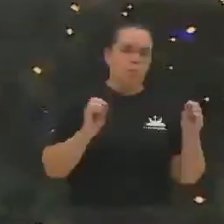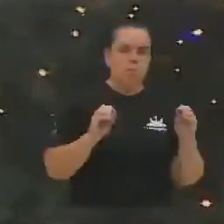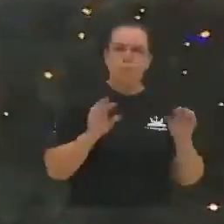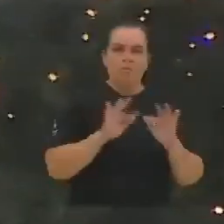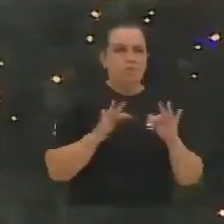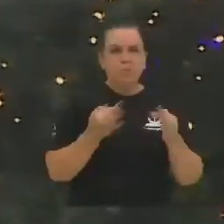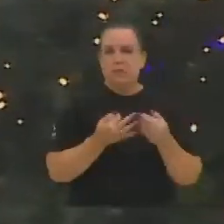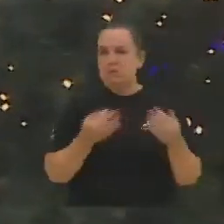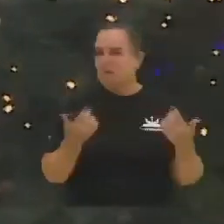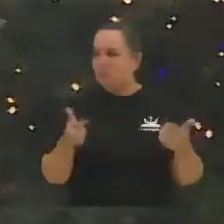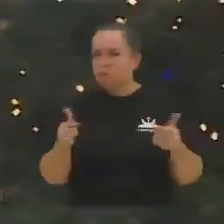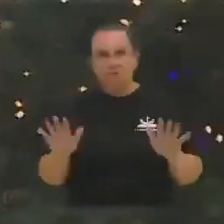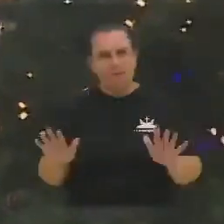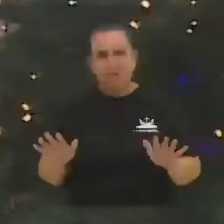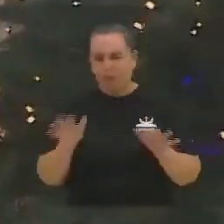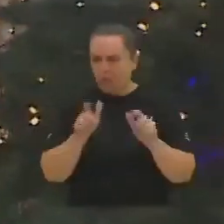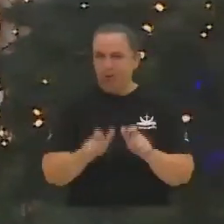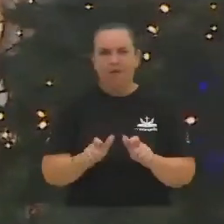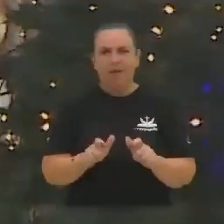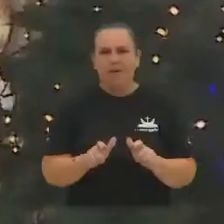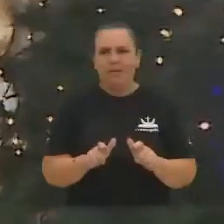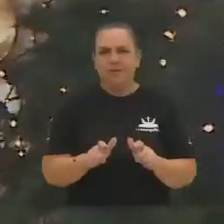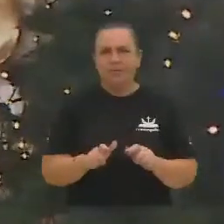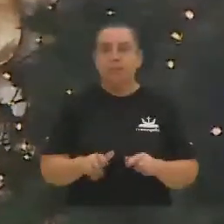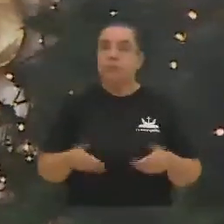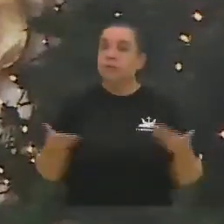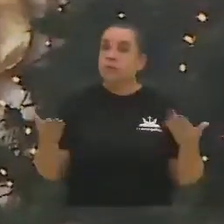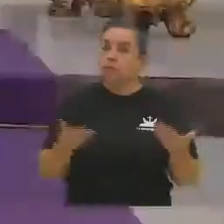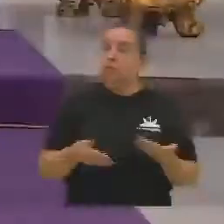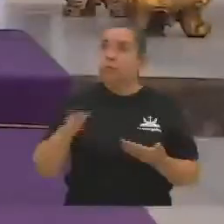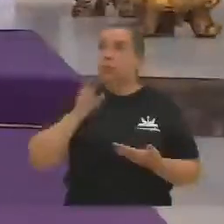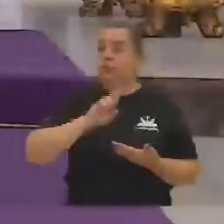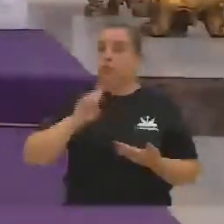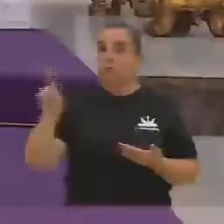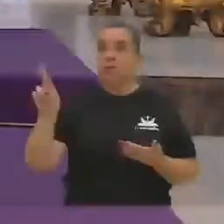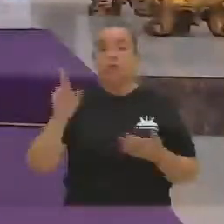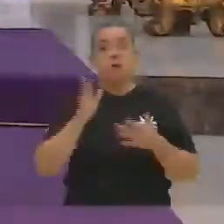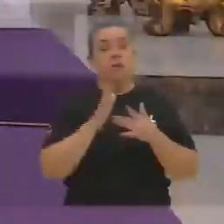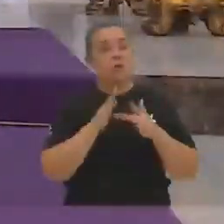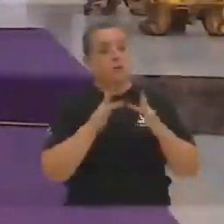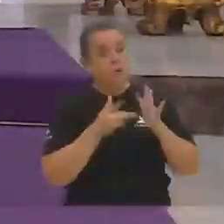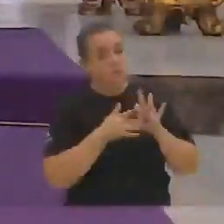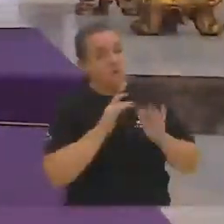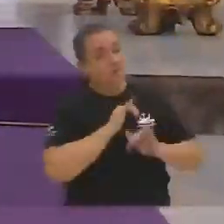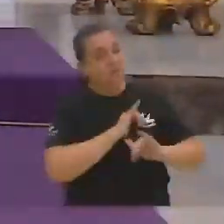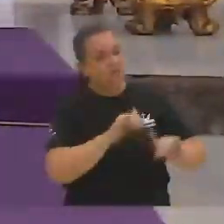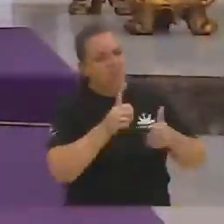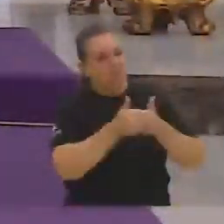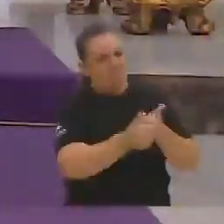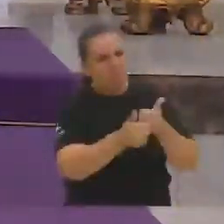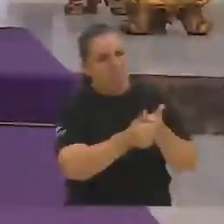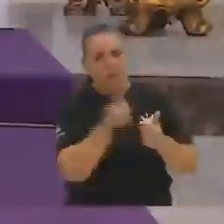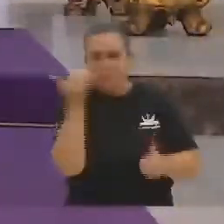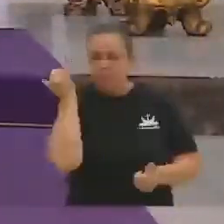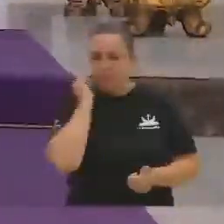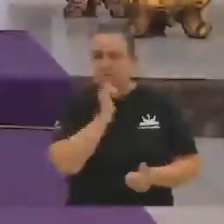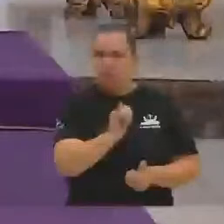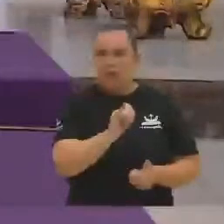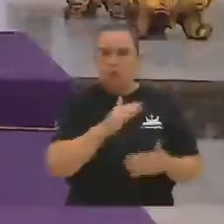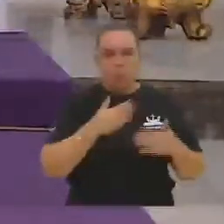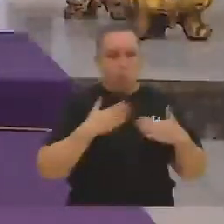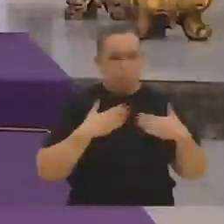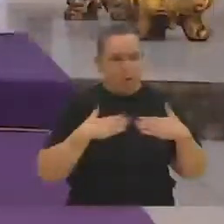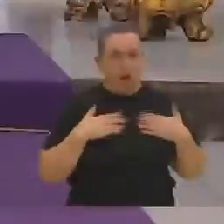família. E aí nós vemos hoje nosso Senhor dizendo: olha, perseguiram os profetas, abandonaram os profetas, e